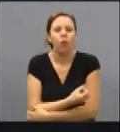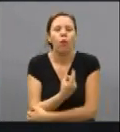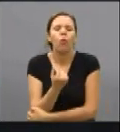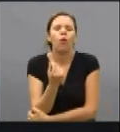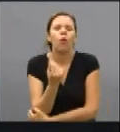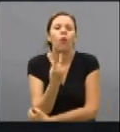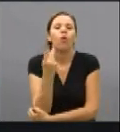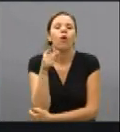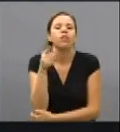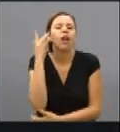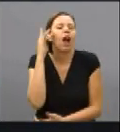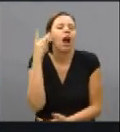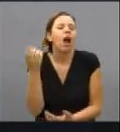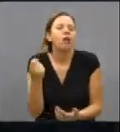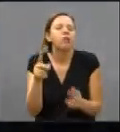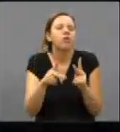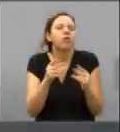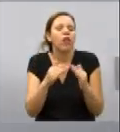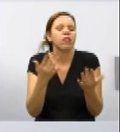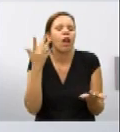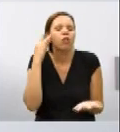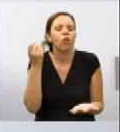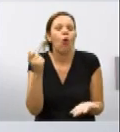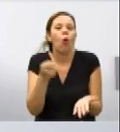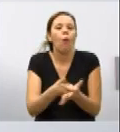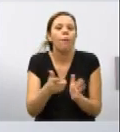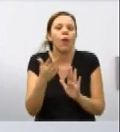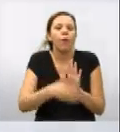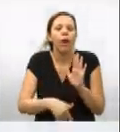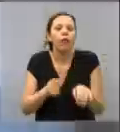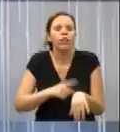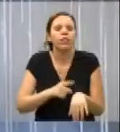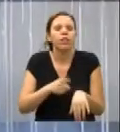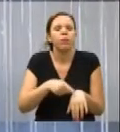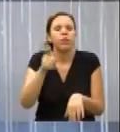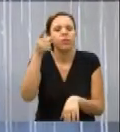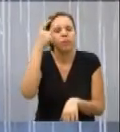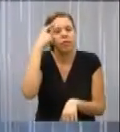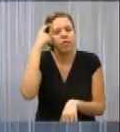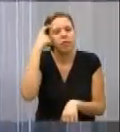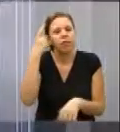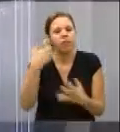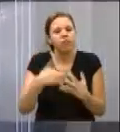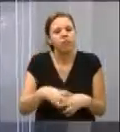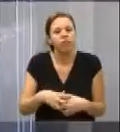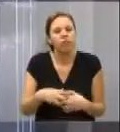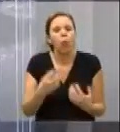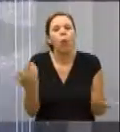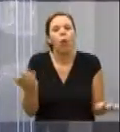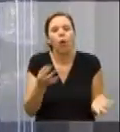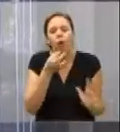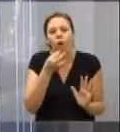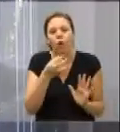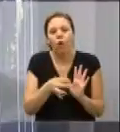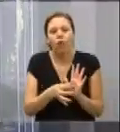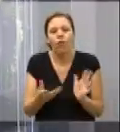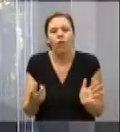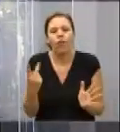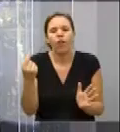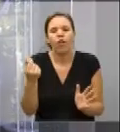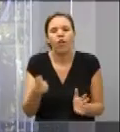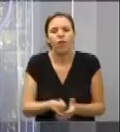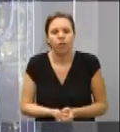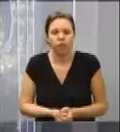quanto custaria se você fosse comprar uma capa dessa. Vou dar um tempinho para você pensar e você chutar aí.